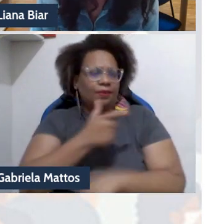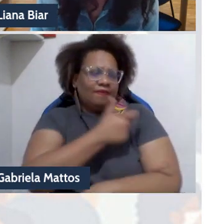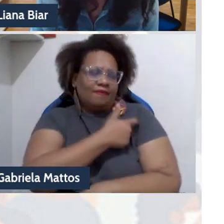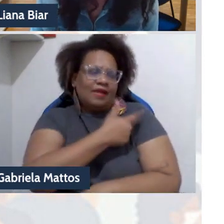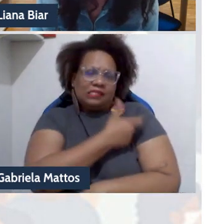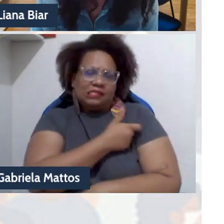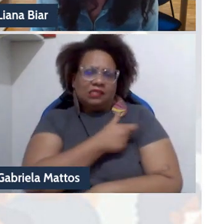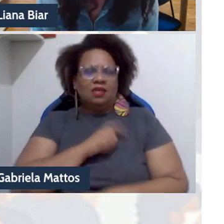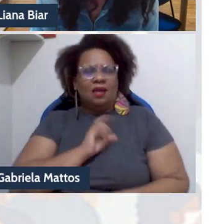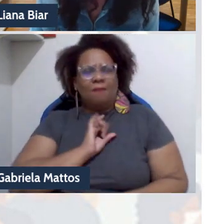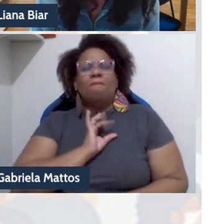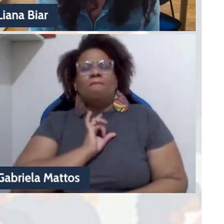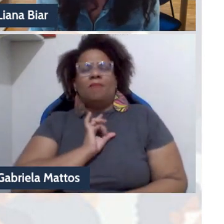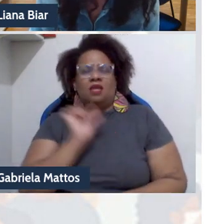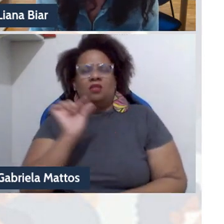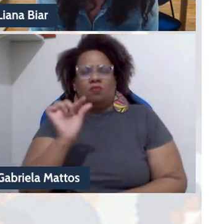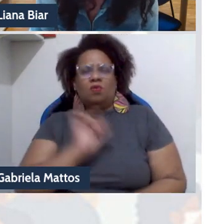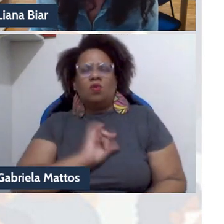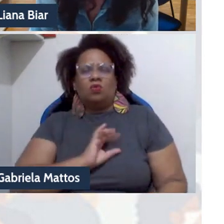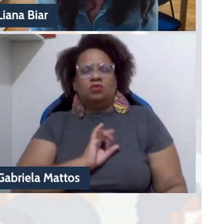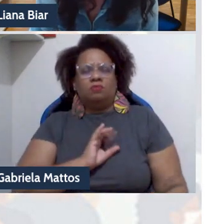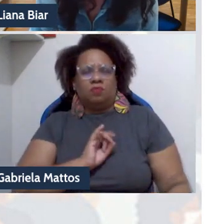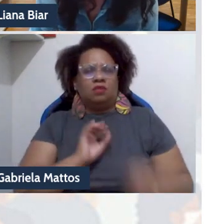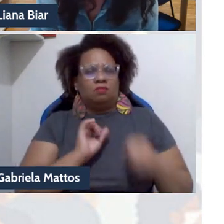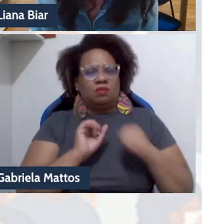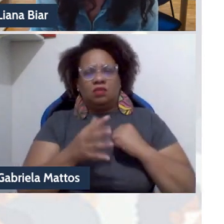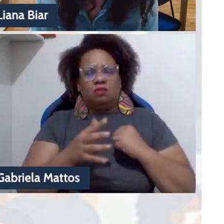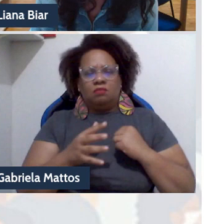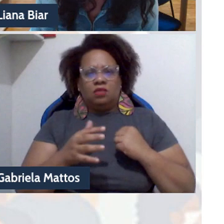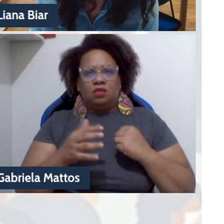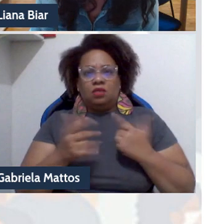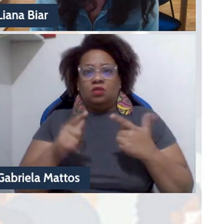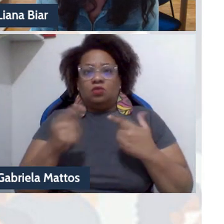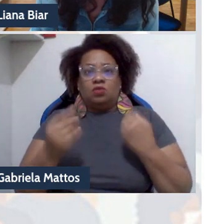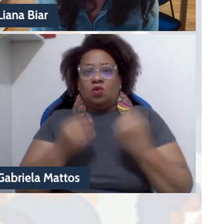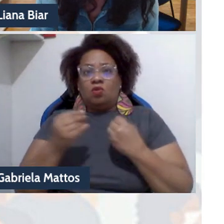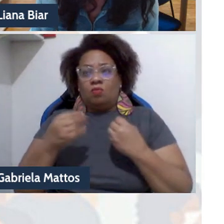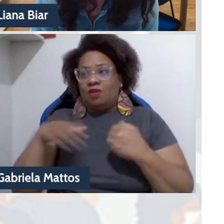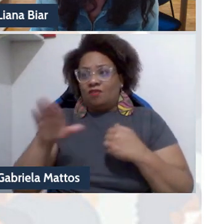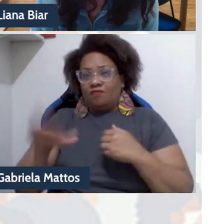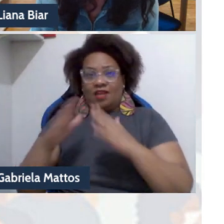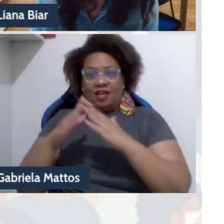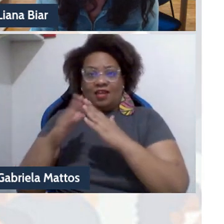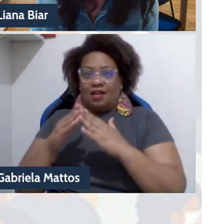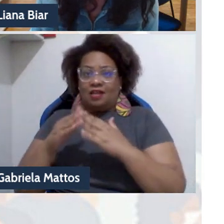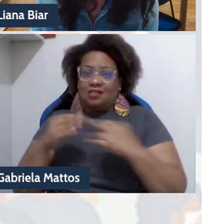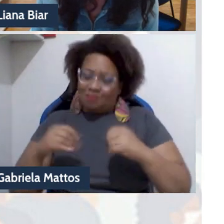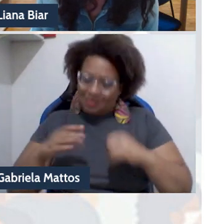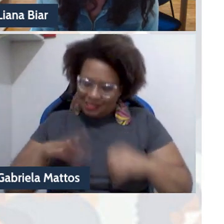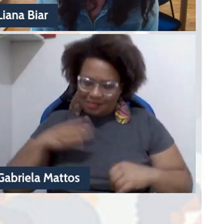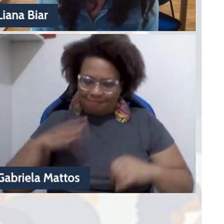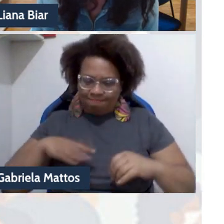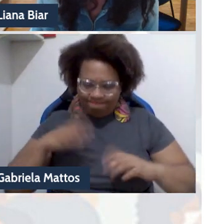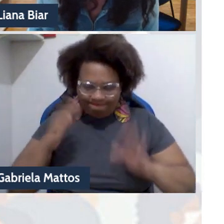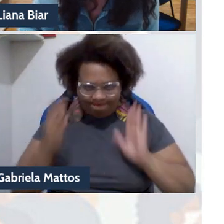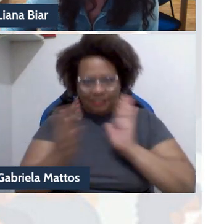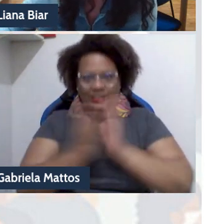medo que eu fiquei na pandemia. Só que não tinha como eles deixarem a gente em casa. Eu tive que enfrentar esse medo com a cara e com a coragem.